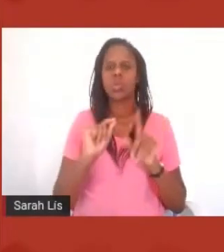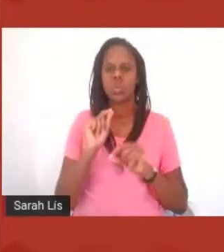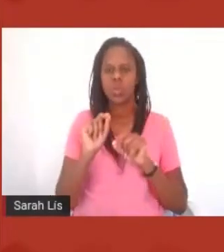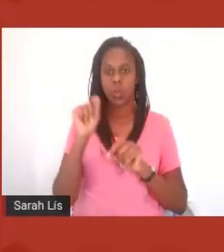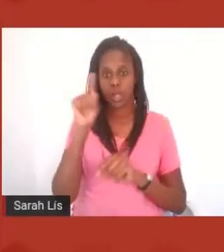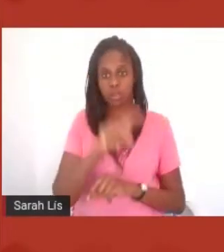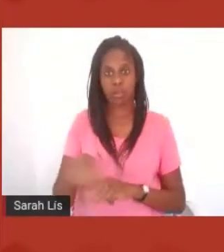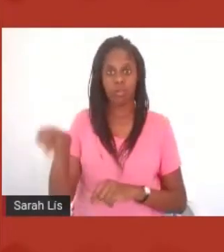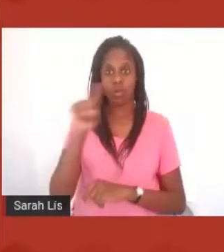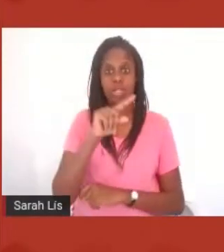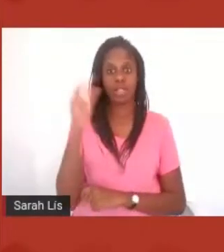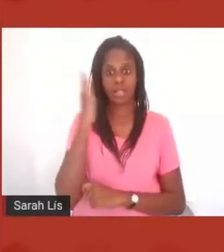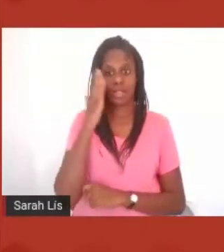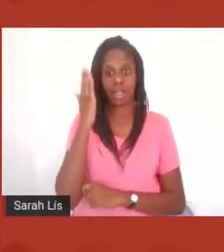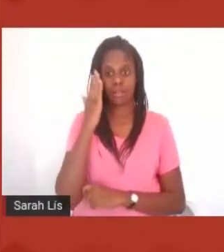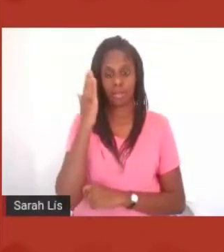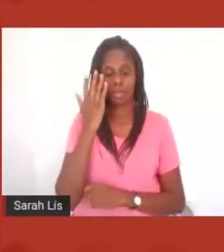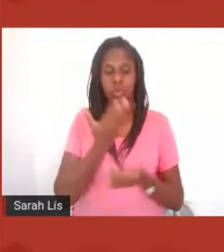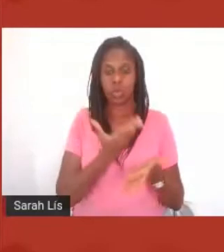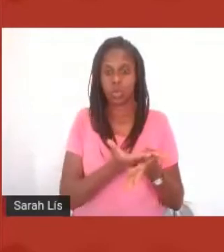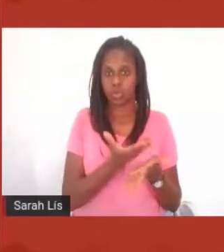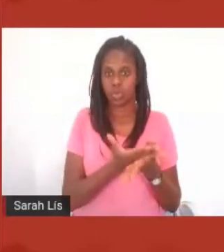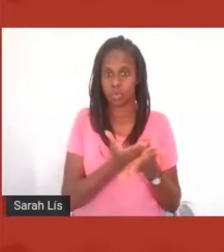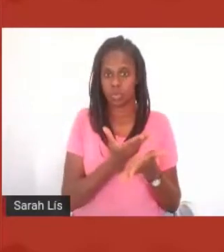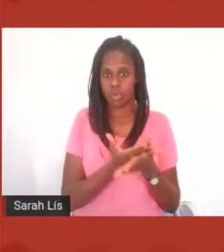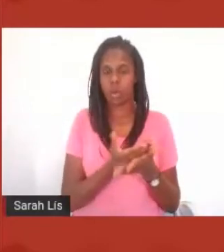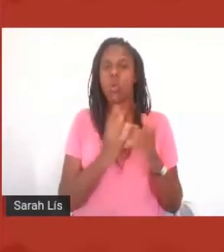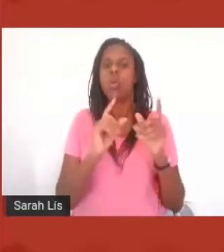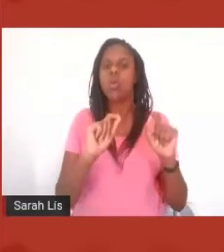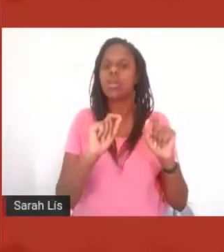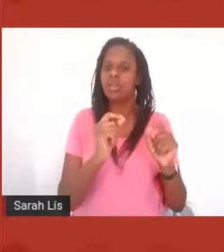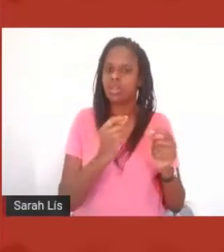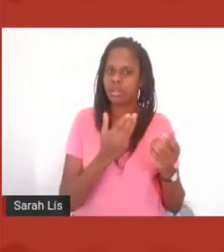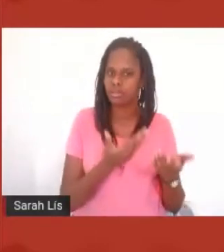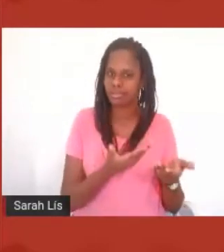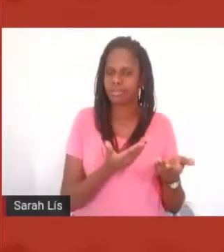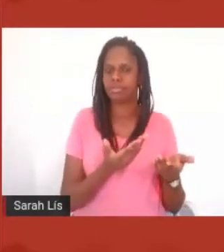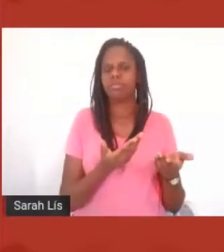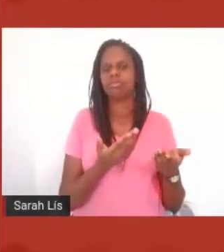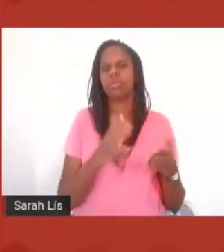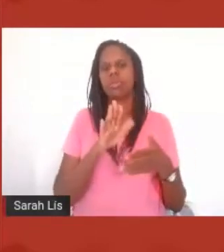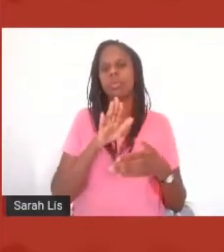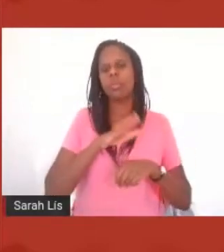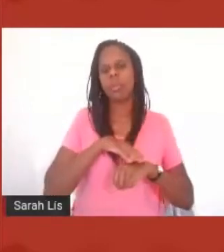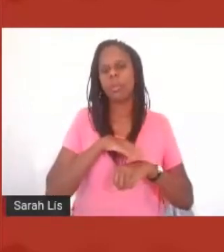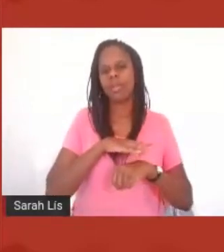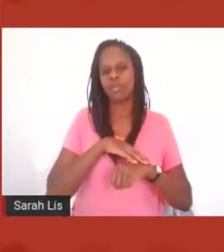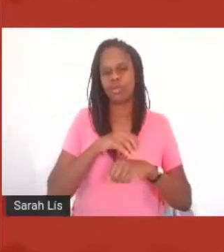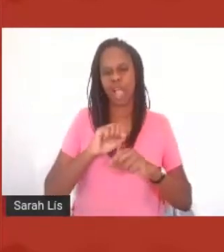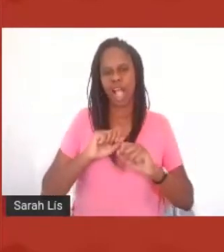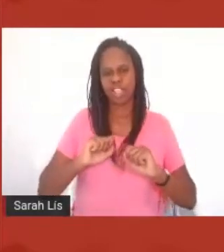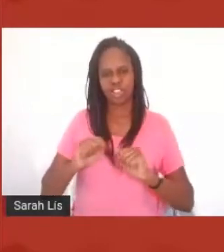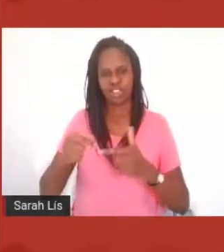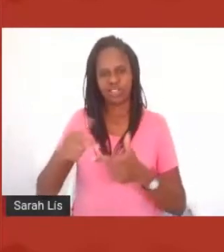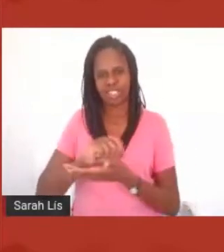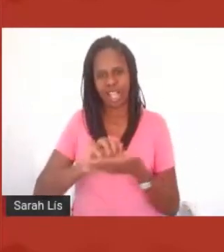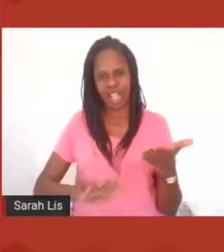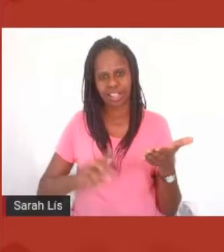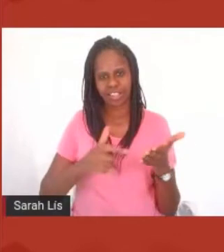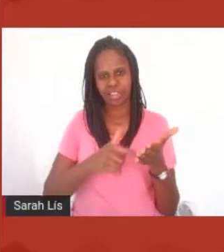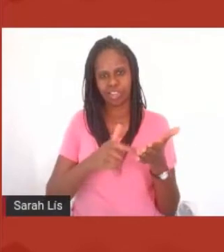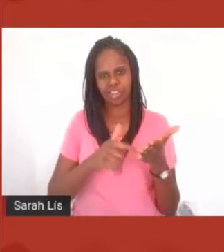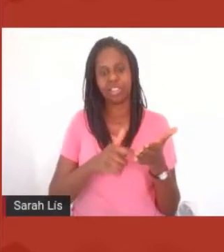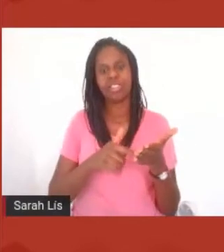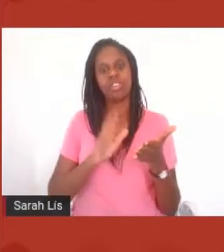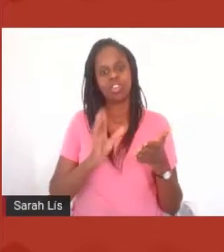no momento de aprendizagem autodirigida. Beleza? É legal, querendo facilitar a vida da